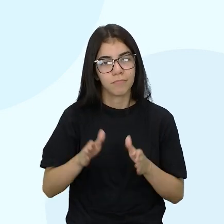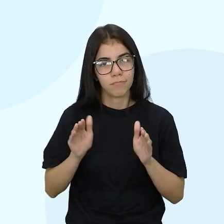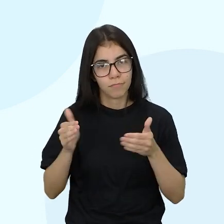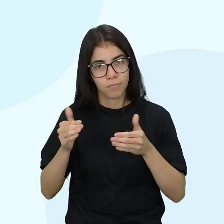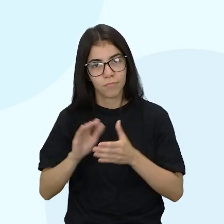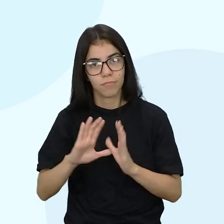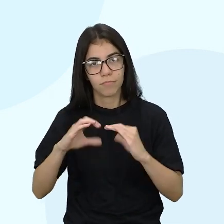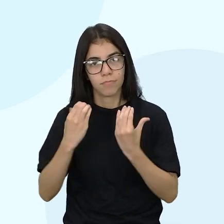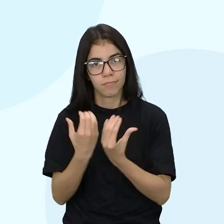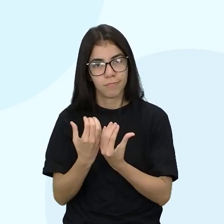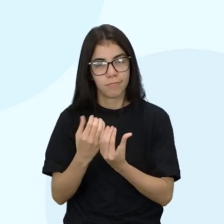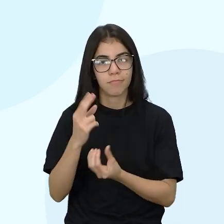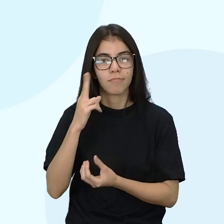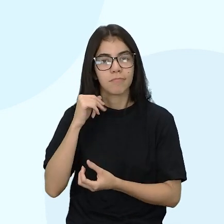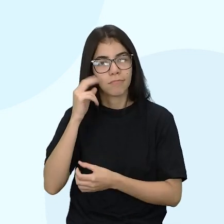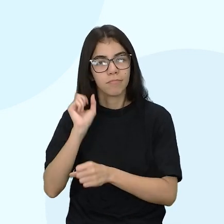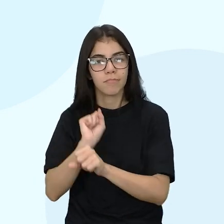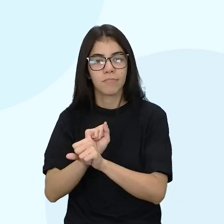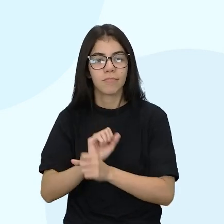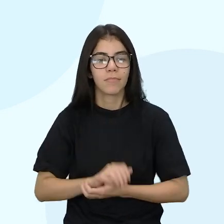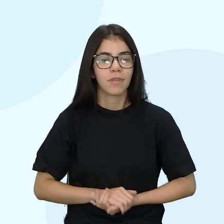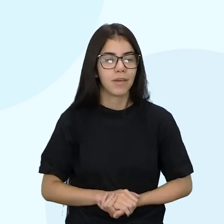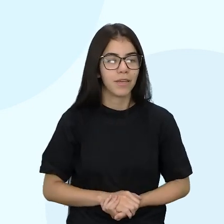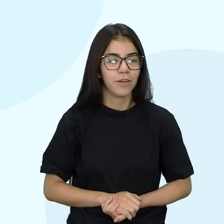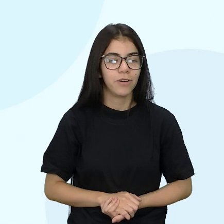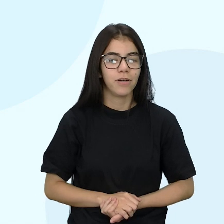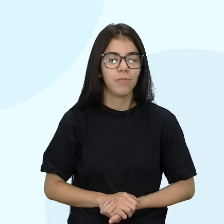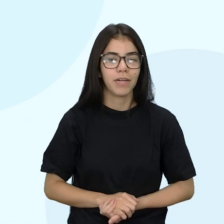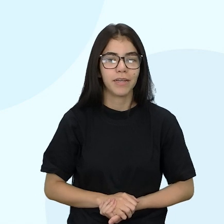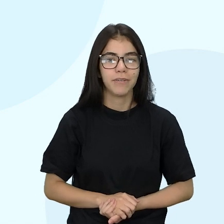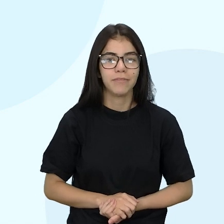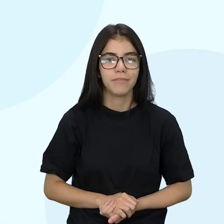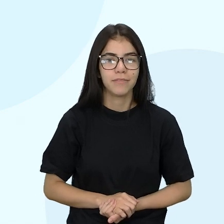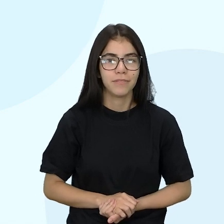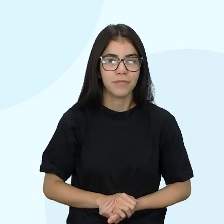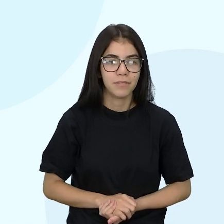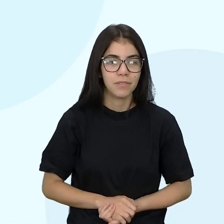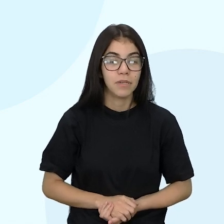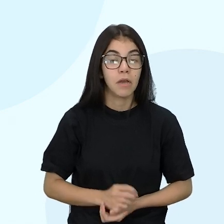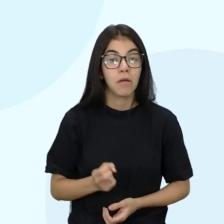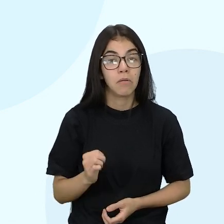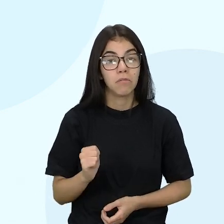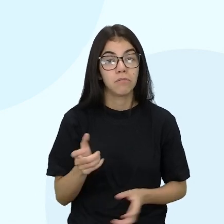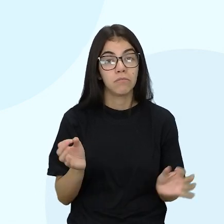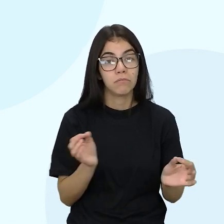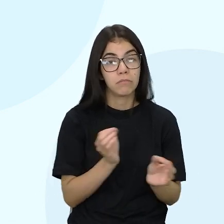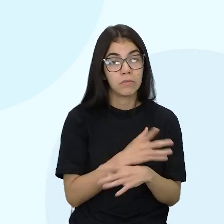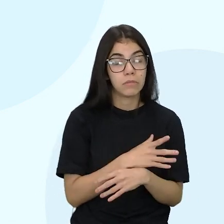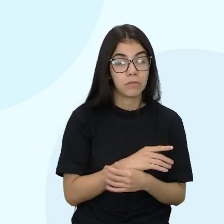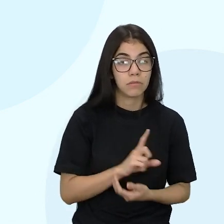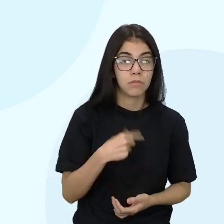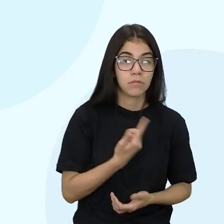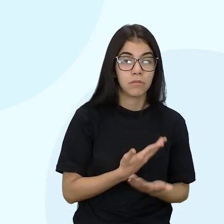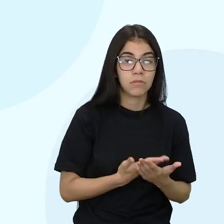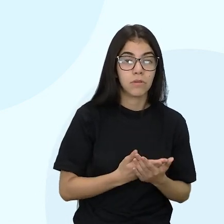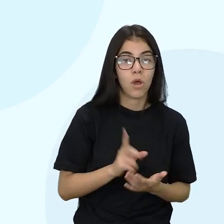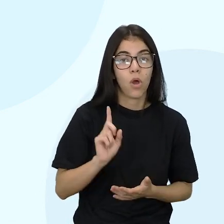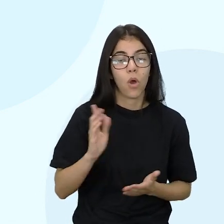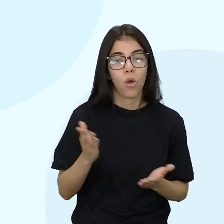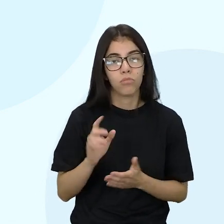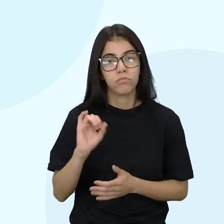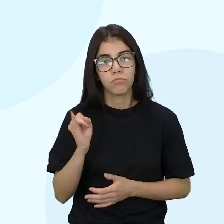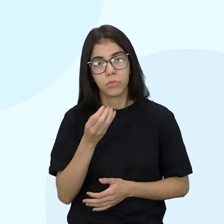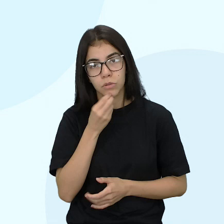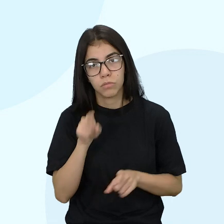comunidades quilombolas. A gente está quase chegando no finalzinho da nossa aula e hoje tivemos a oportunidade de